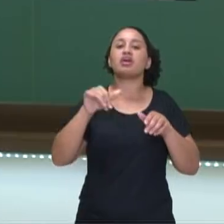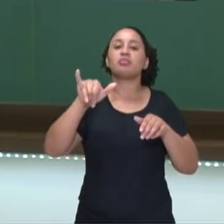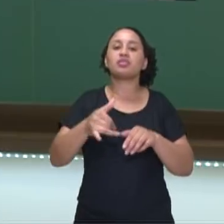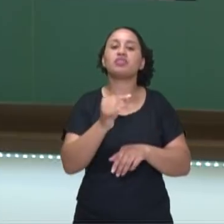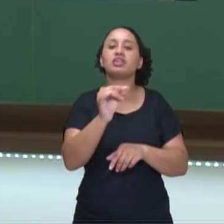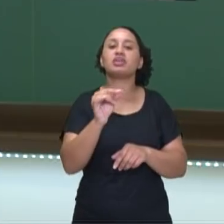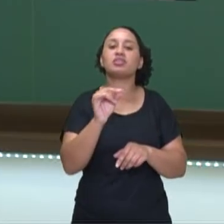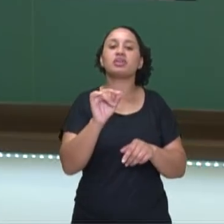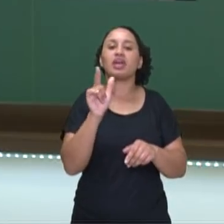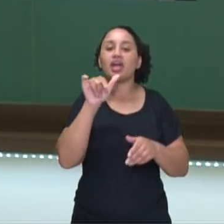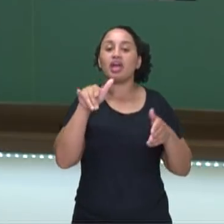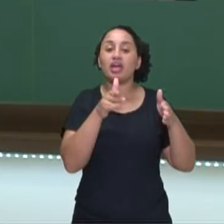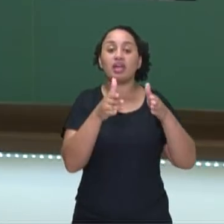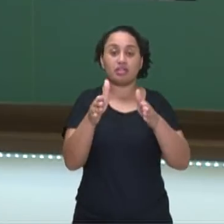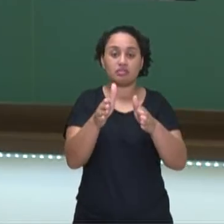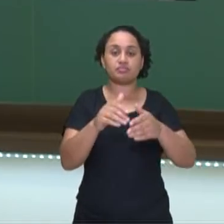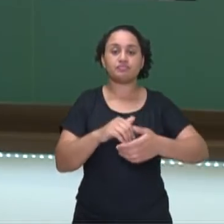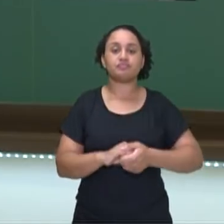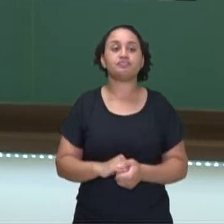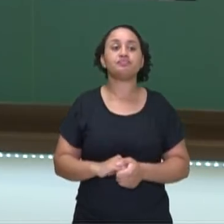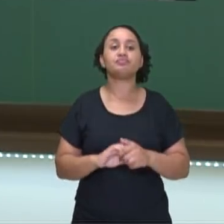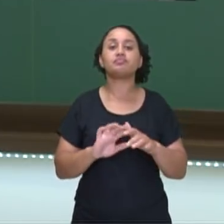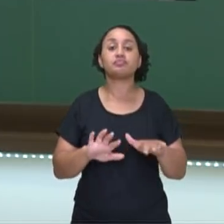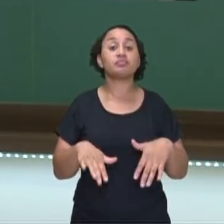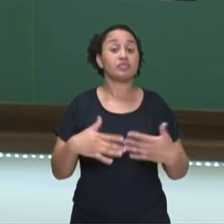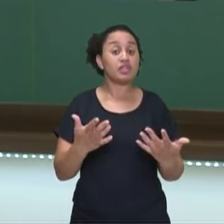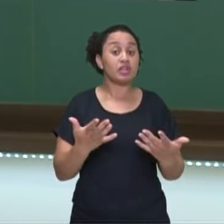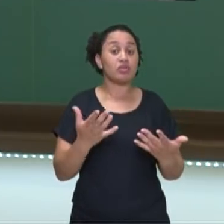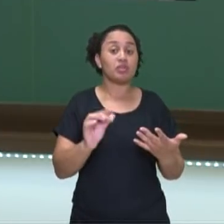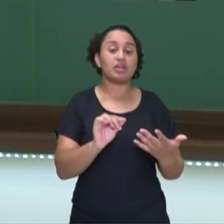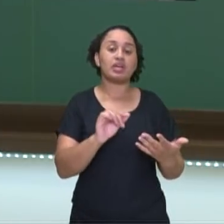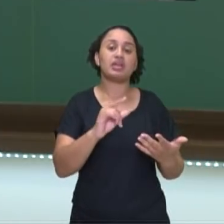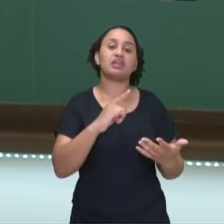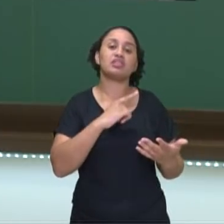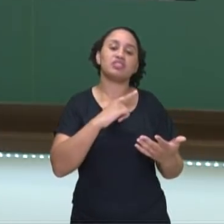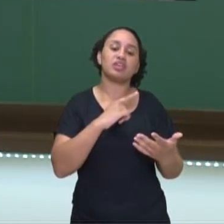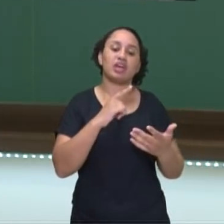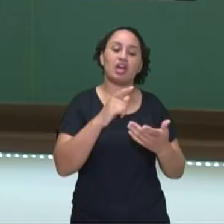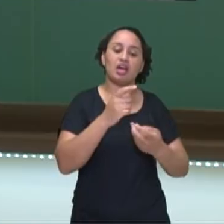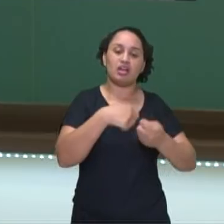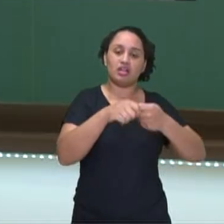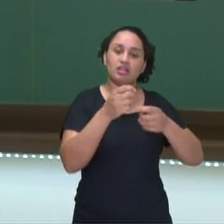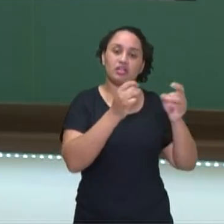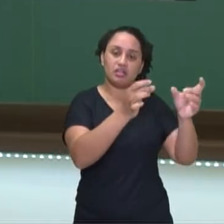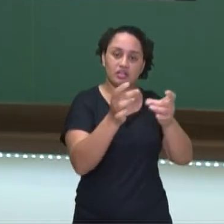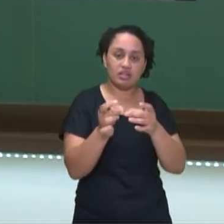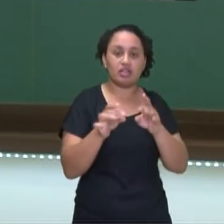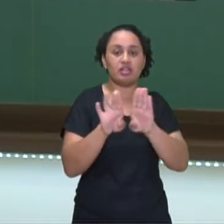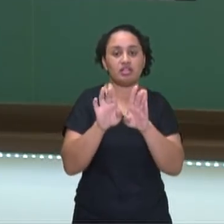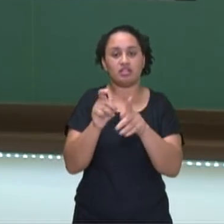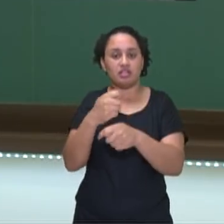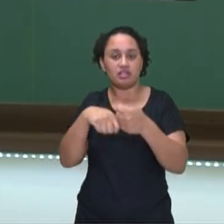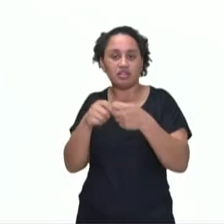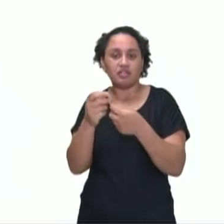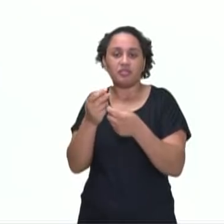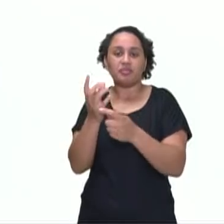rios, ambas. Além disso, além de comércio, além de artesanato, outro item importante,